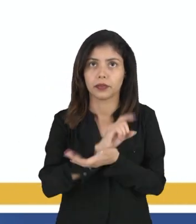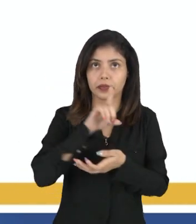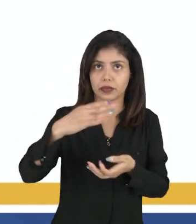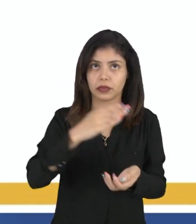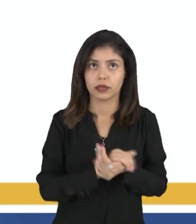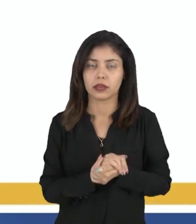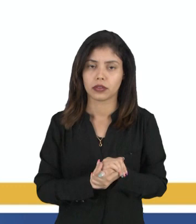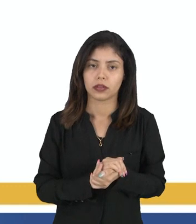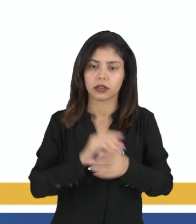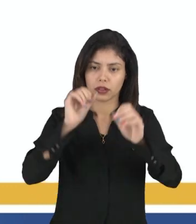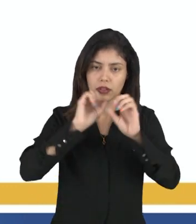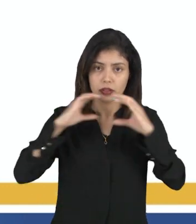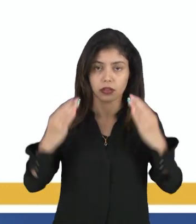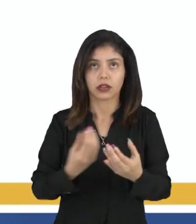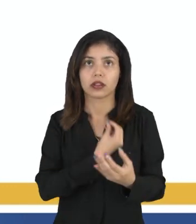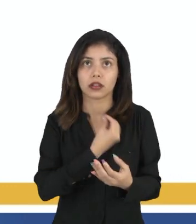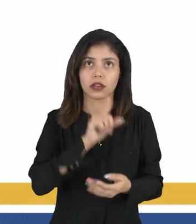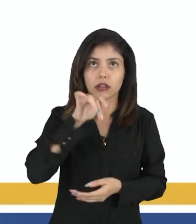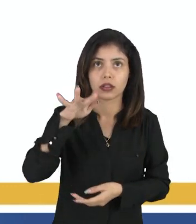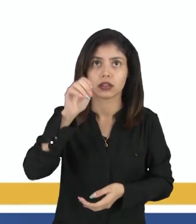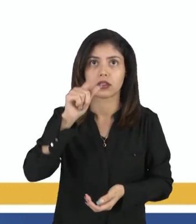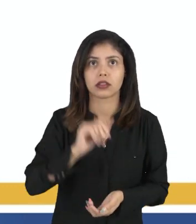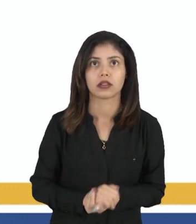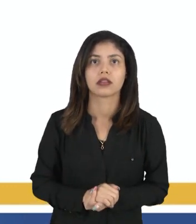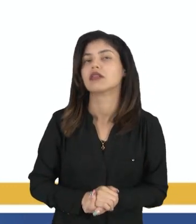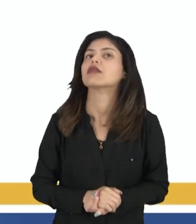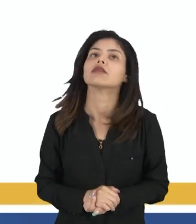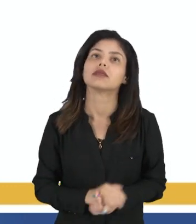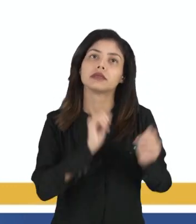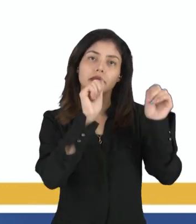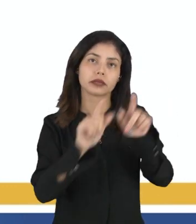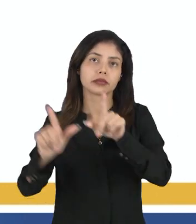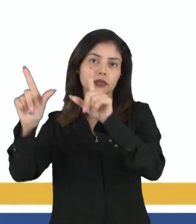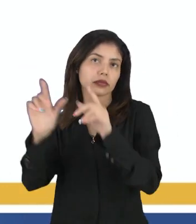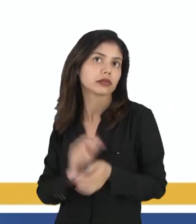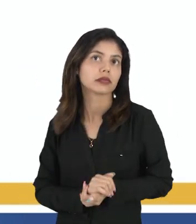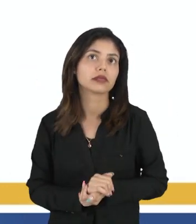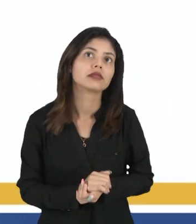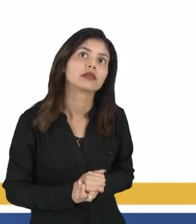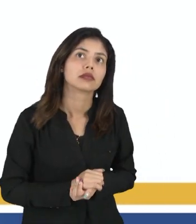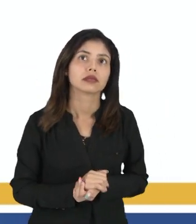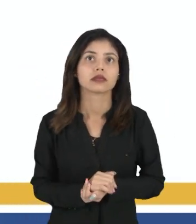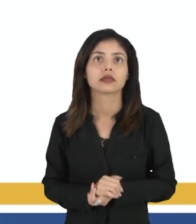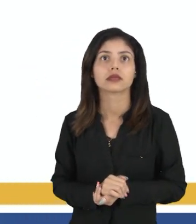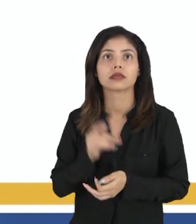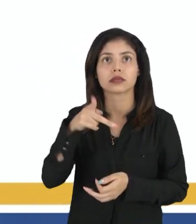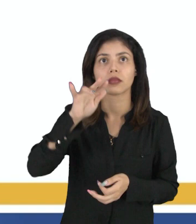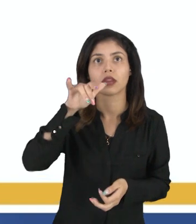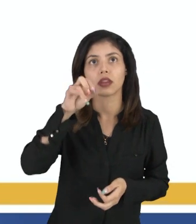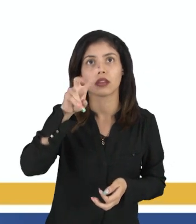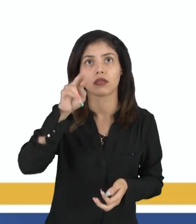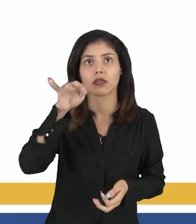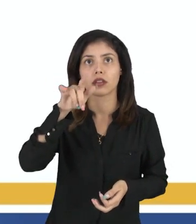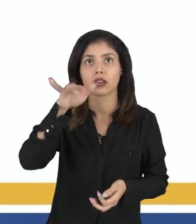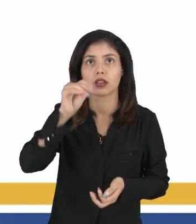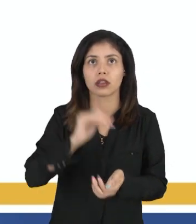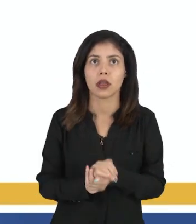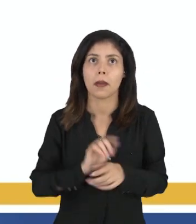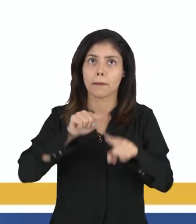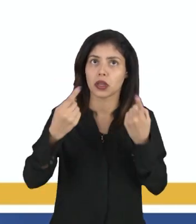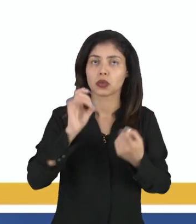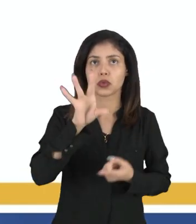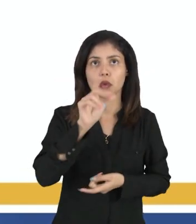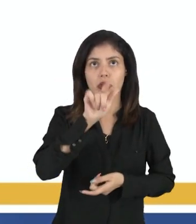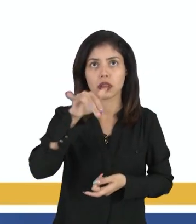classificação dos seres vivos proposto por Linneu, tá? Acompanha ali comigo na telinha, ó. O nome dele é Carl von Linné, mas nós podemos chamar só